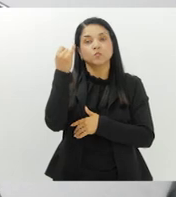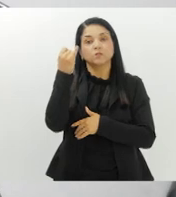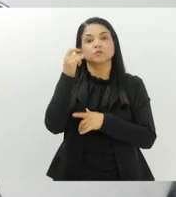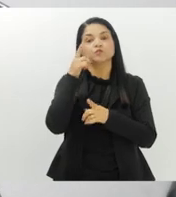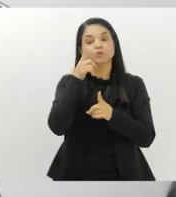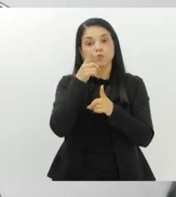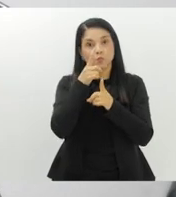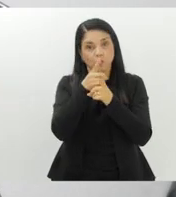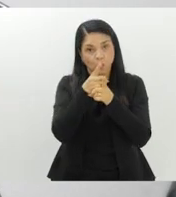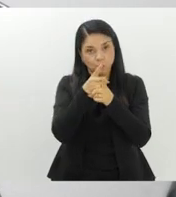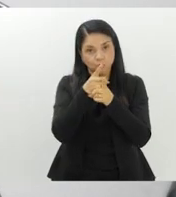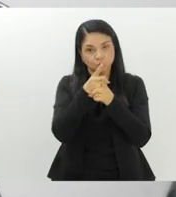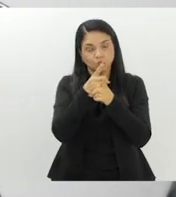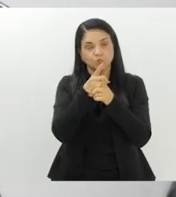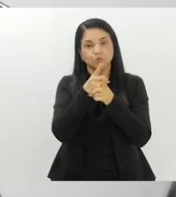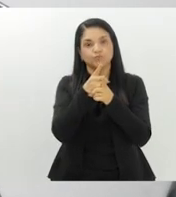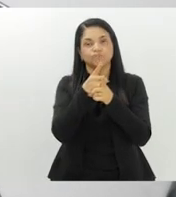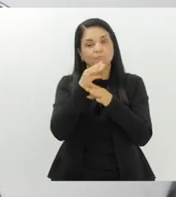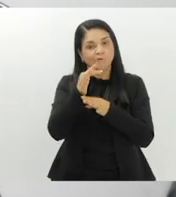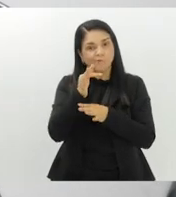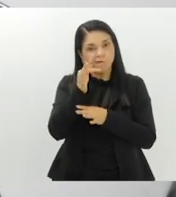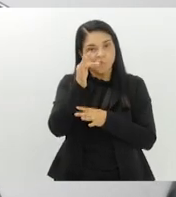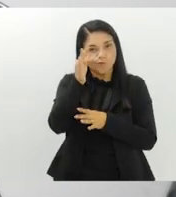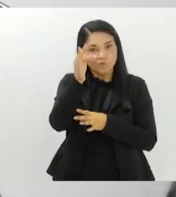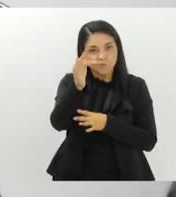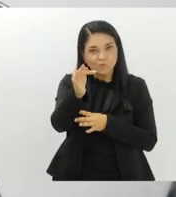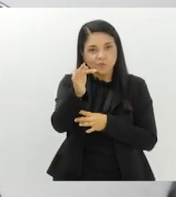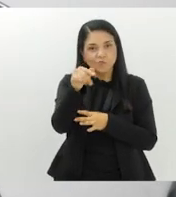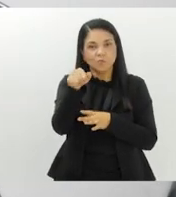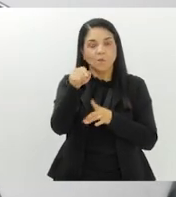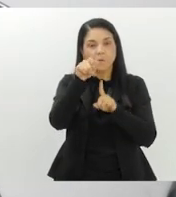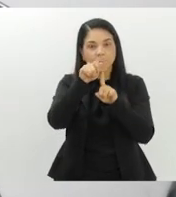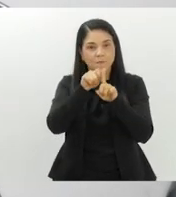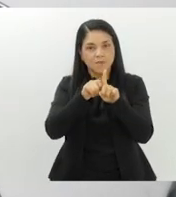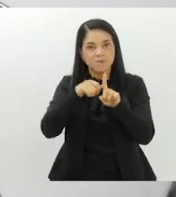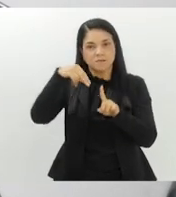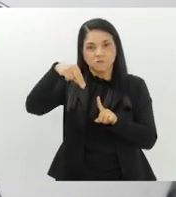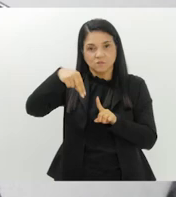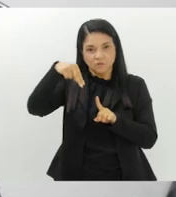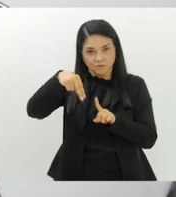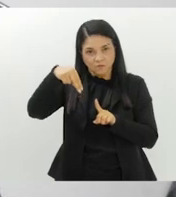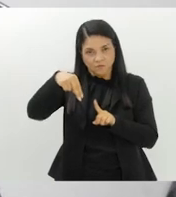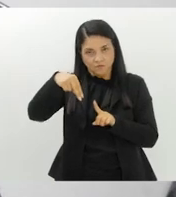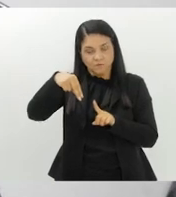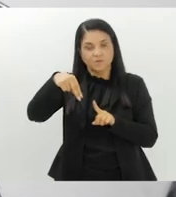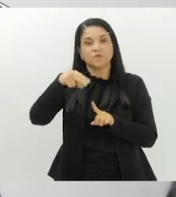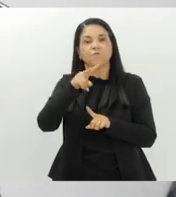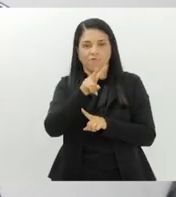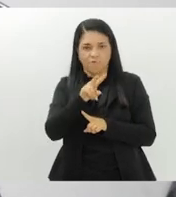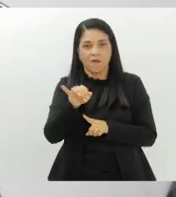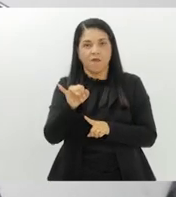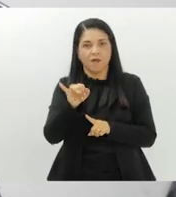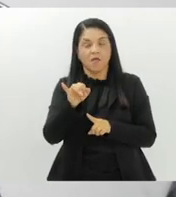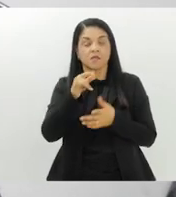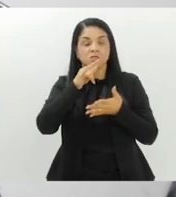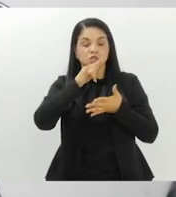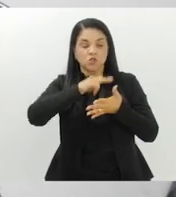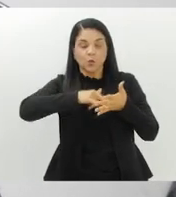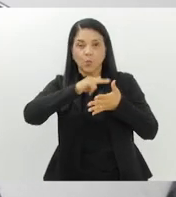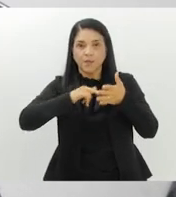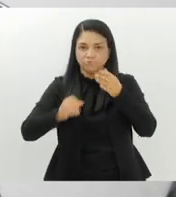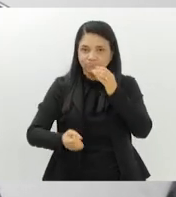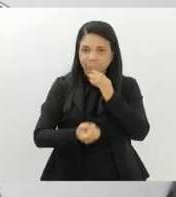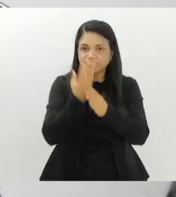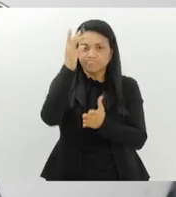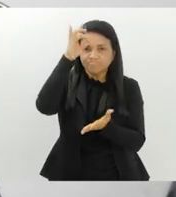vai ser, futuramente agora, no mês de novembro, vai ser lançado o documento oficial, que